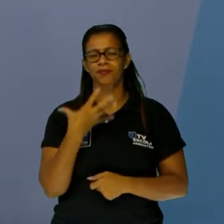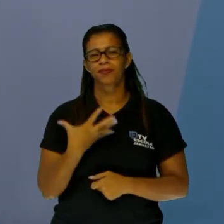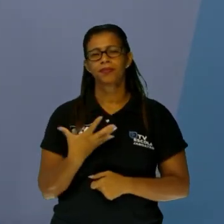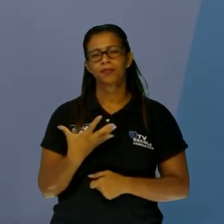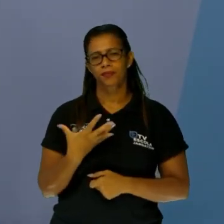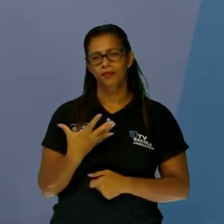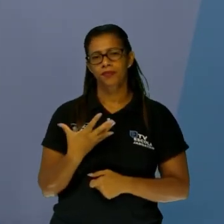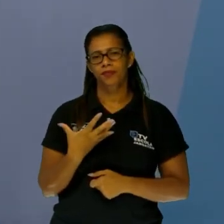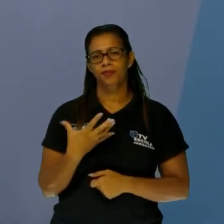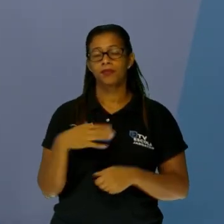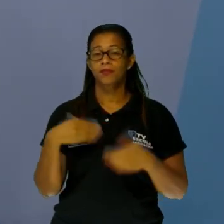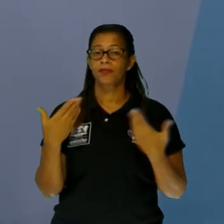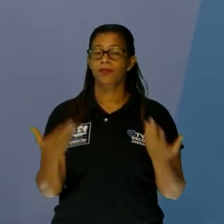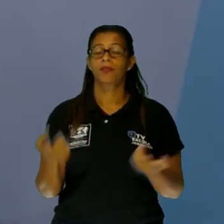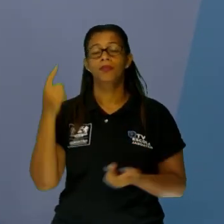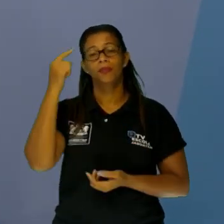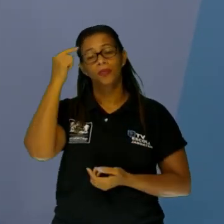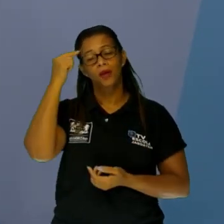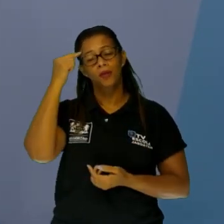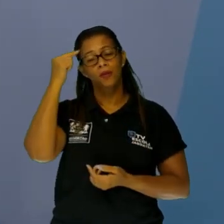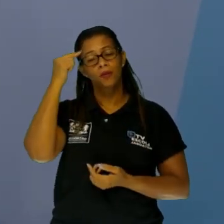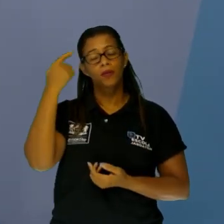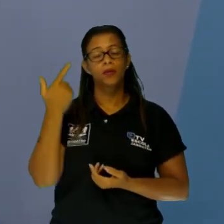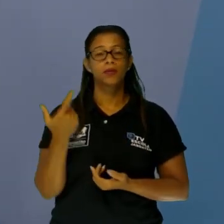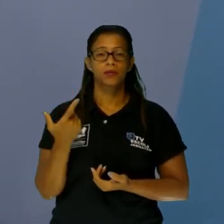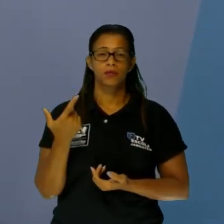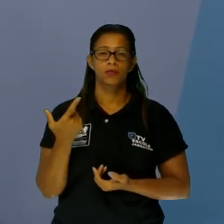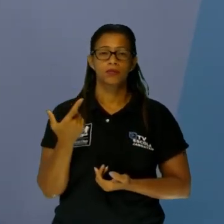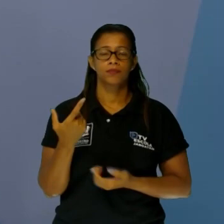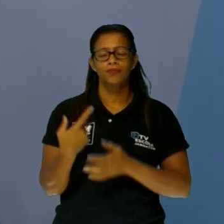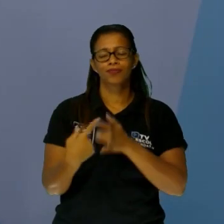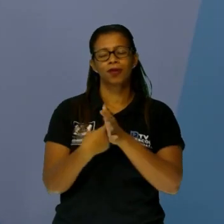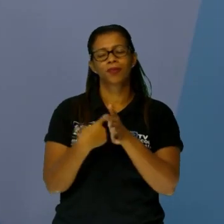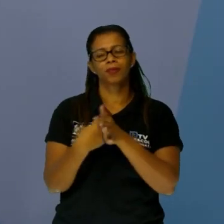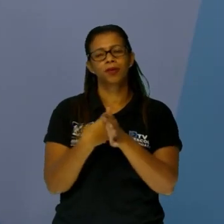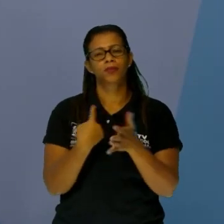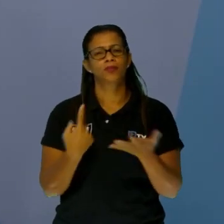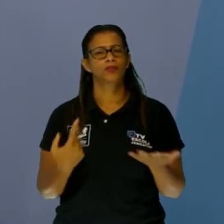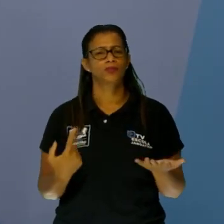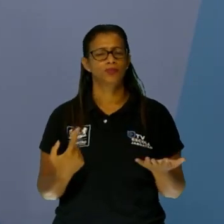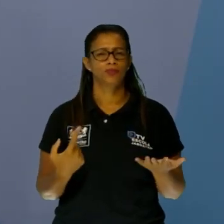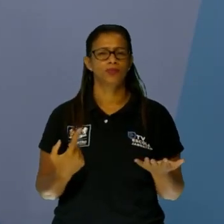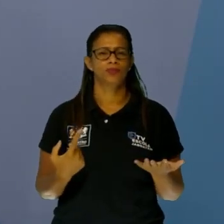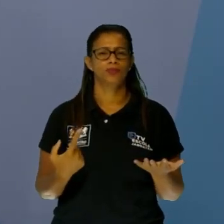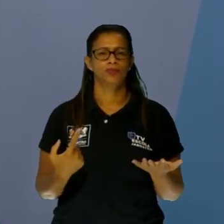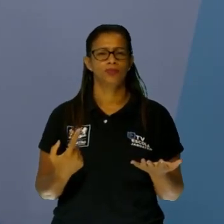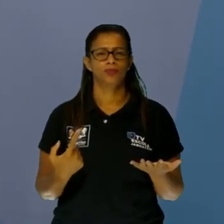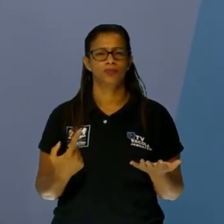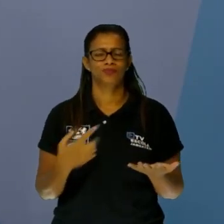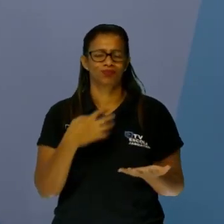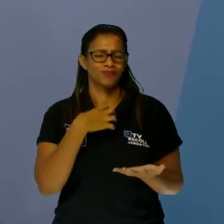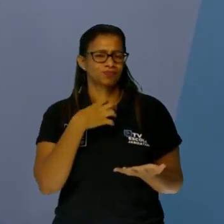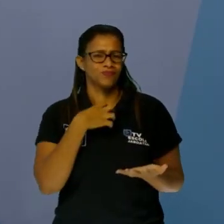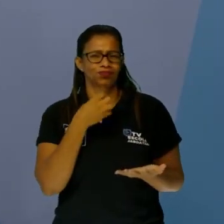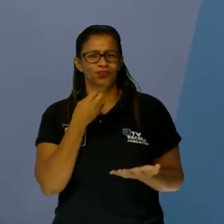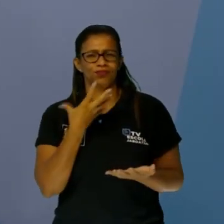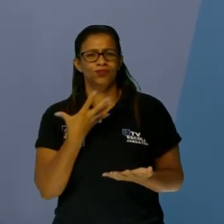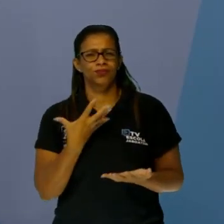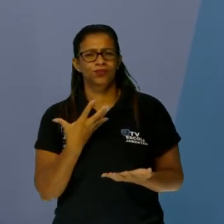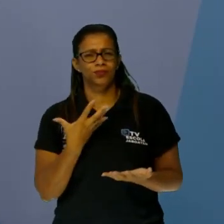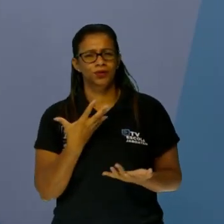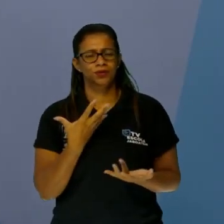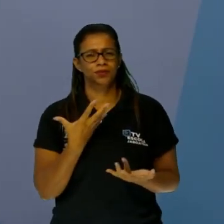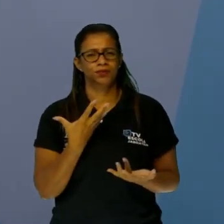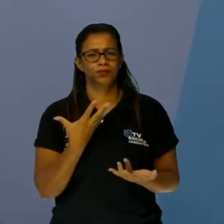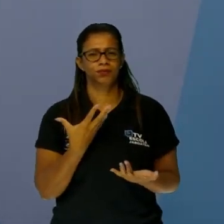então daí eu penso, né, e me questiono, should I go to the hospital, já que eu não estou me sentindo bem? Então, aí é